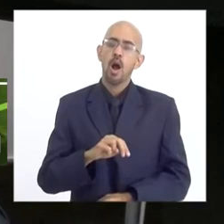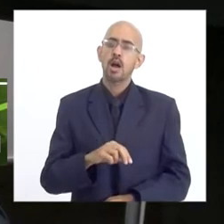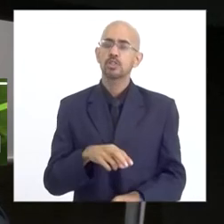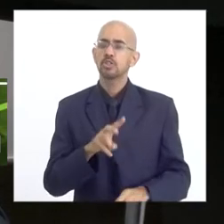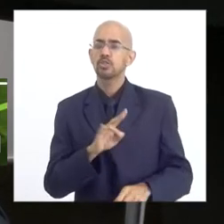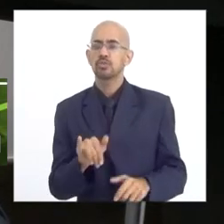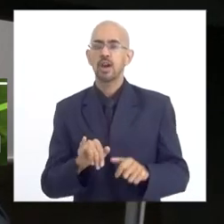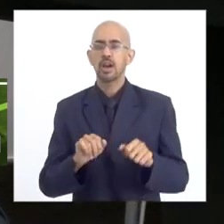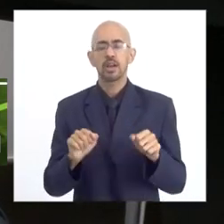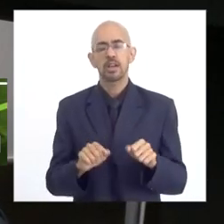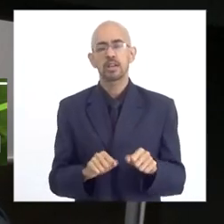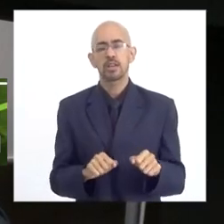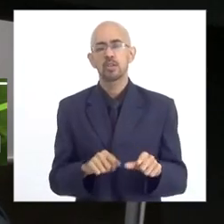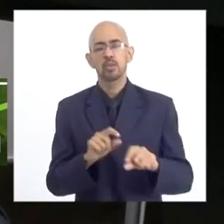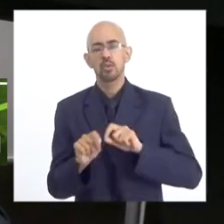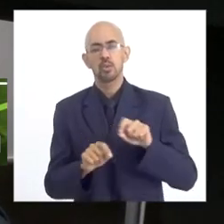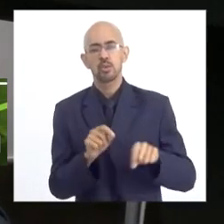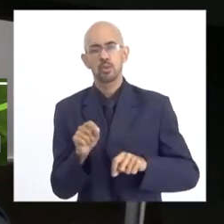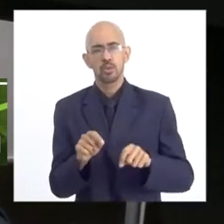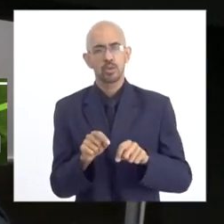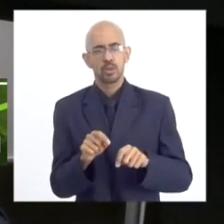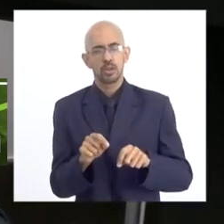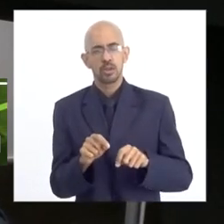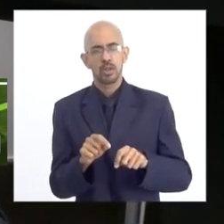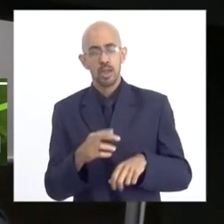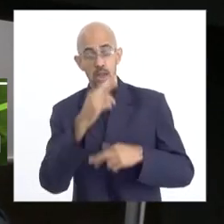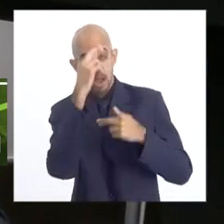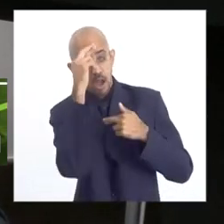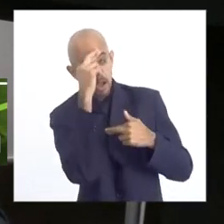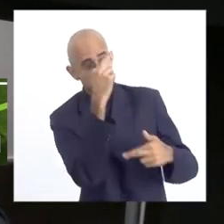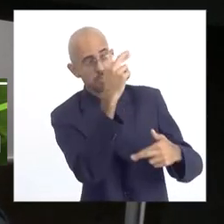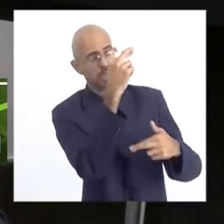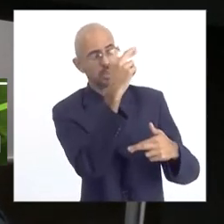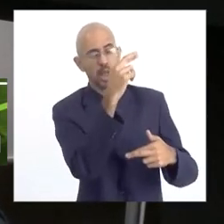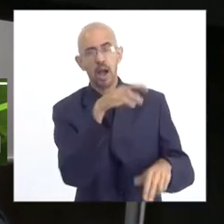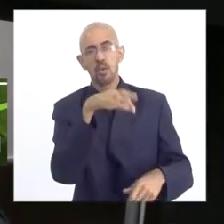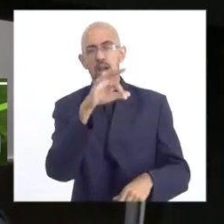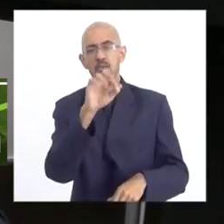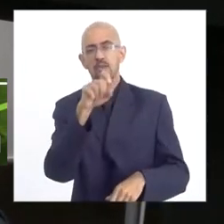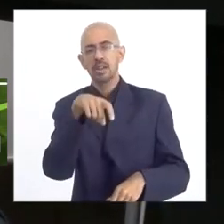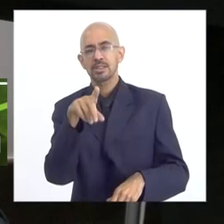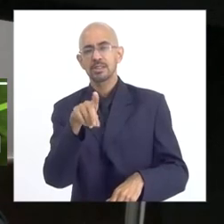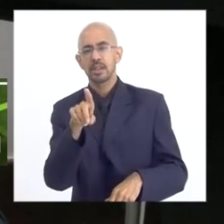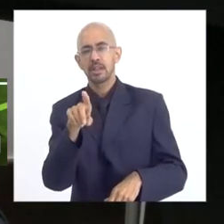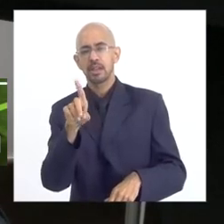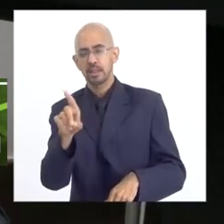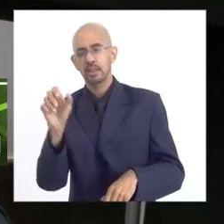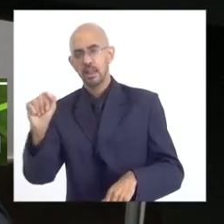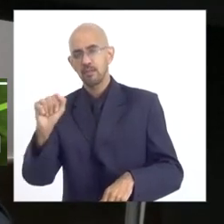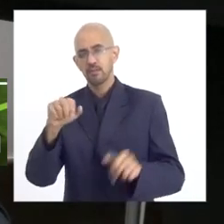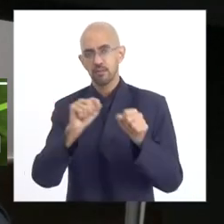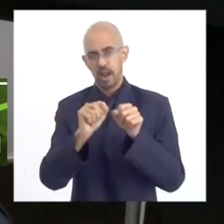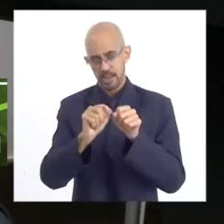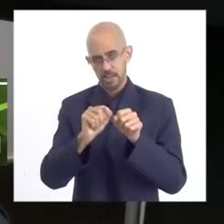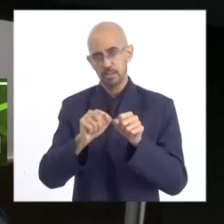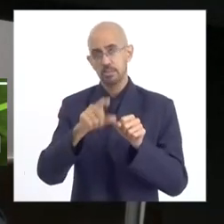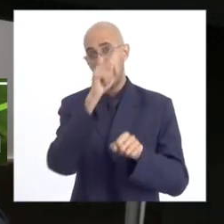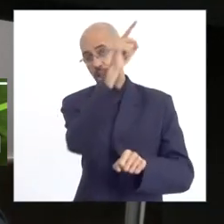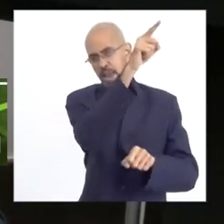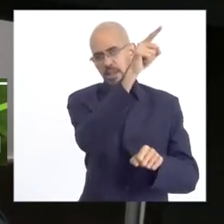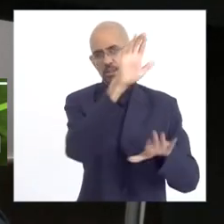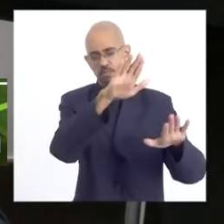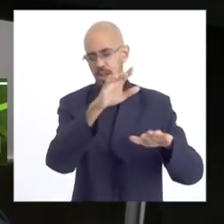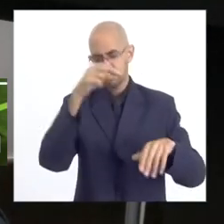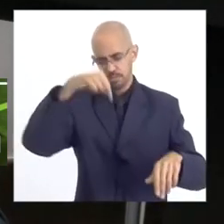a algo que o Tesouro quer para a gente, mas que não vale para eles. Entendeu, secretário? Tem uma questão relevante